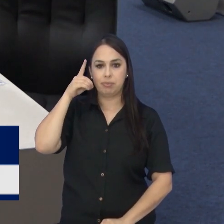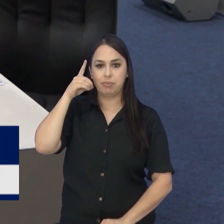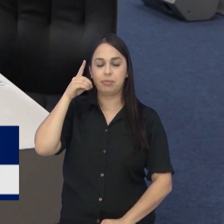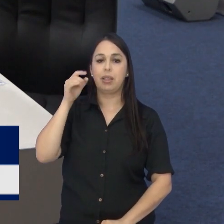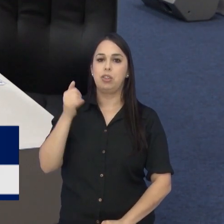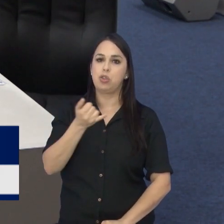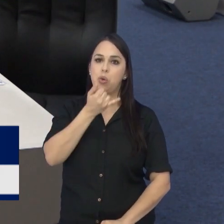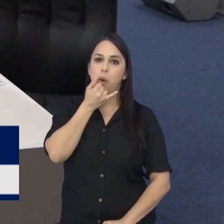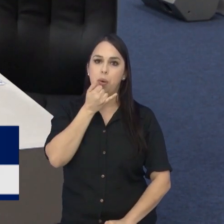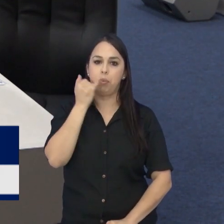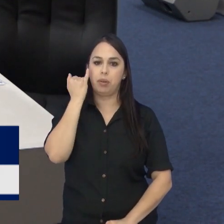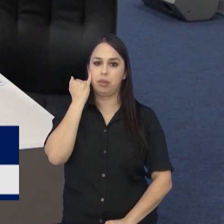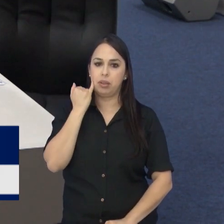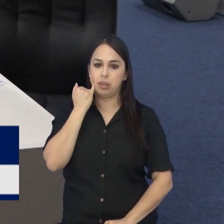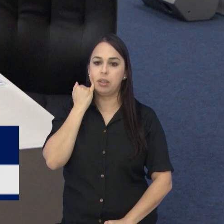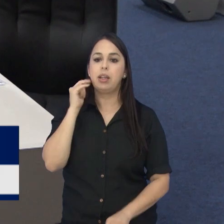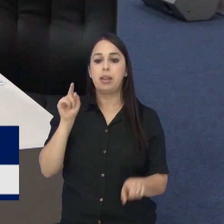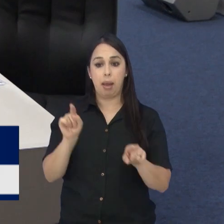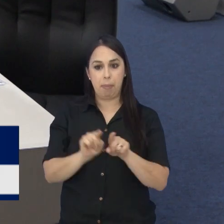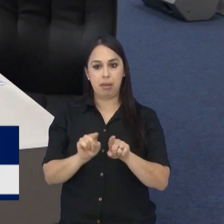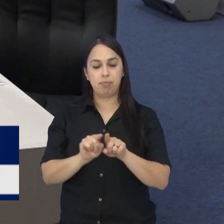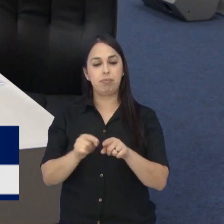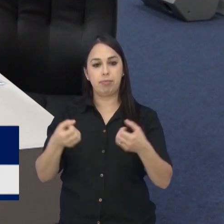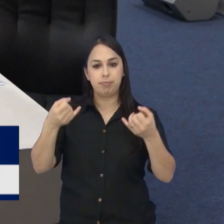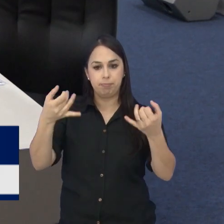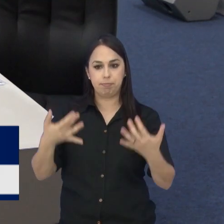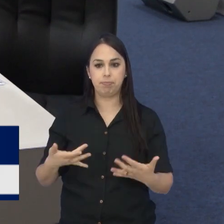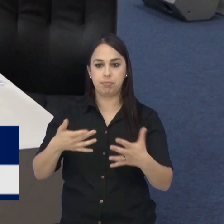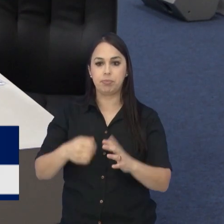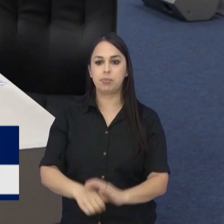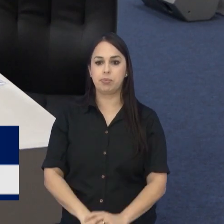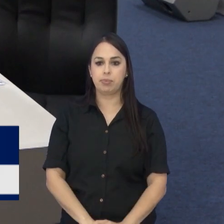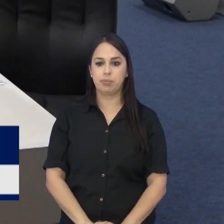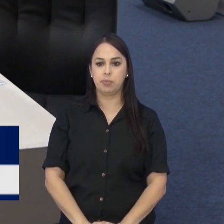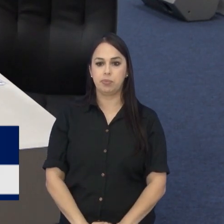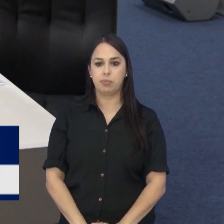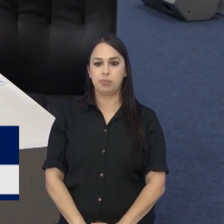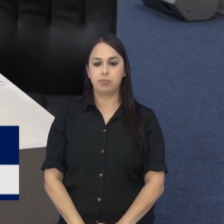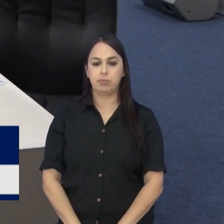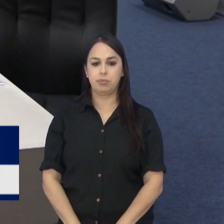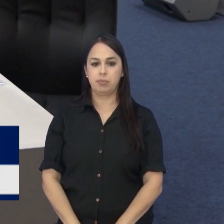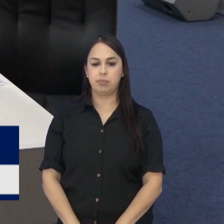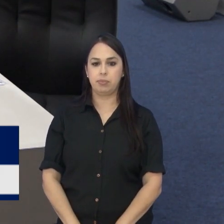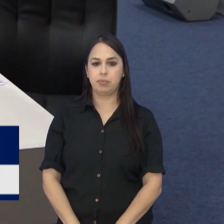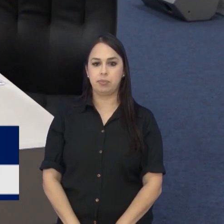doutor José Cláudio, também inscrito para falar no processo.